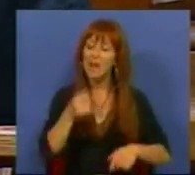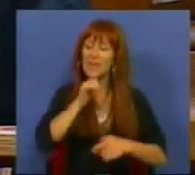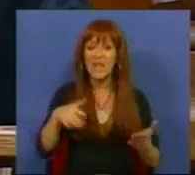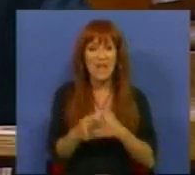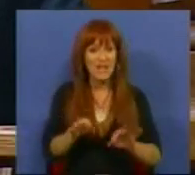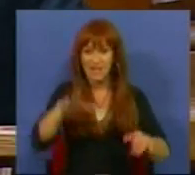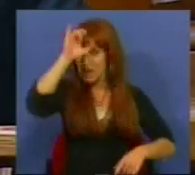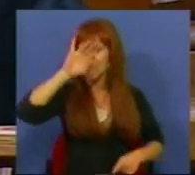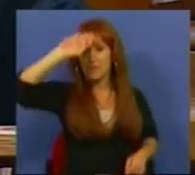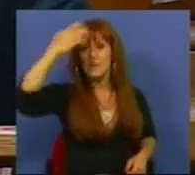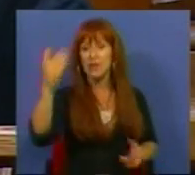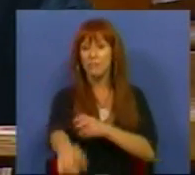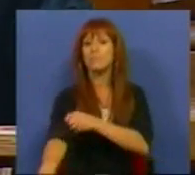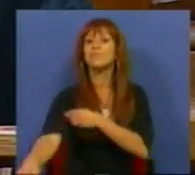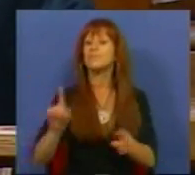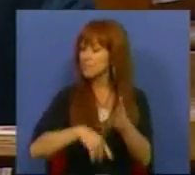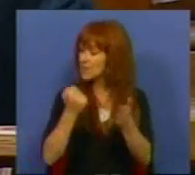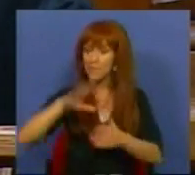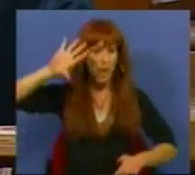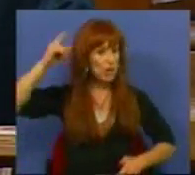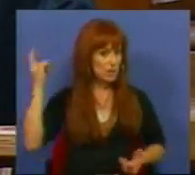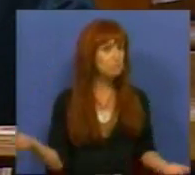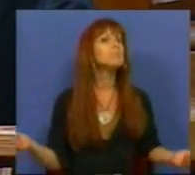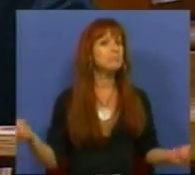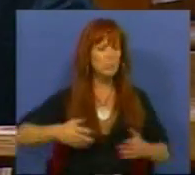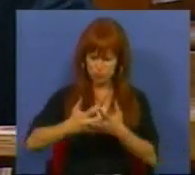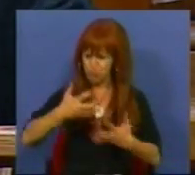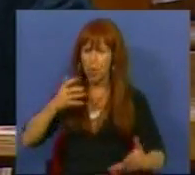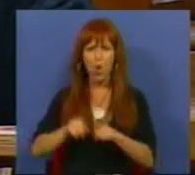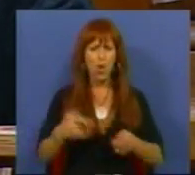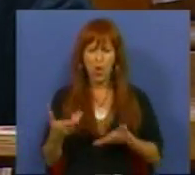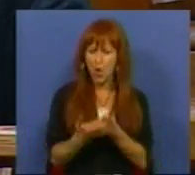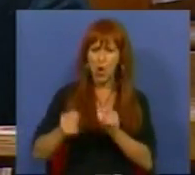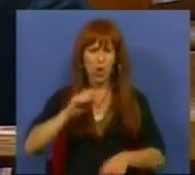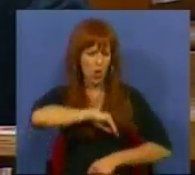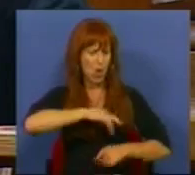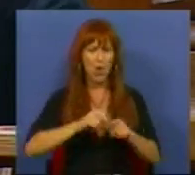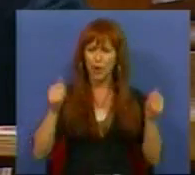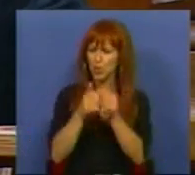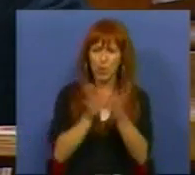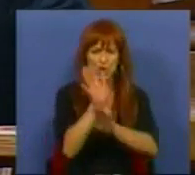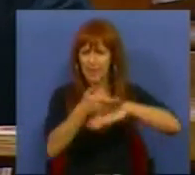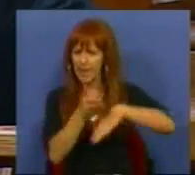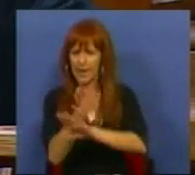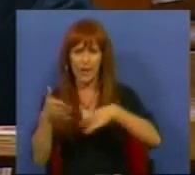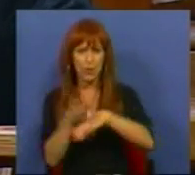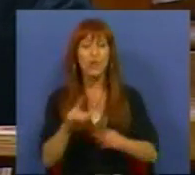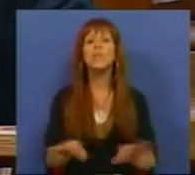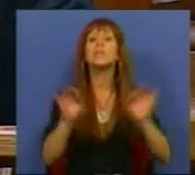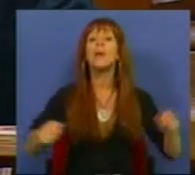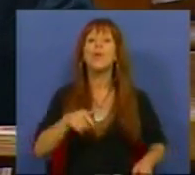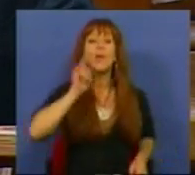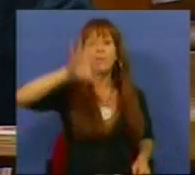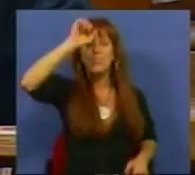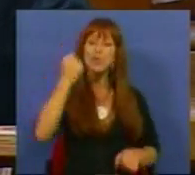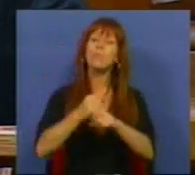terá, como o Governo bem sabe, como sempre acontece, impacto nas negociações salariais em todos os setores. Bem pode a Ministra